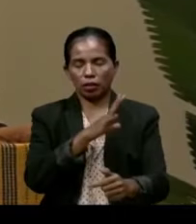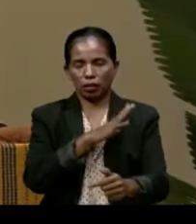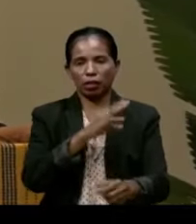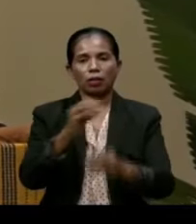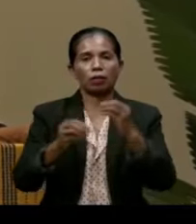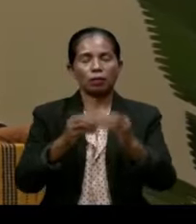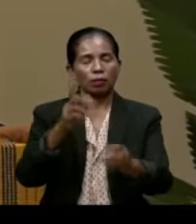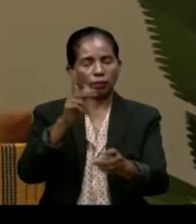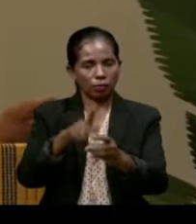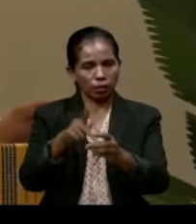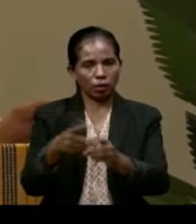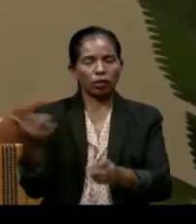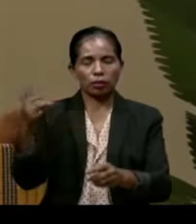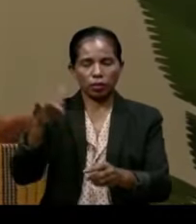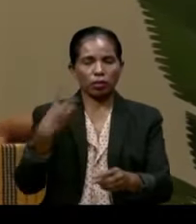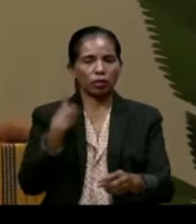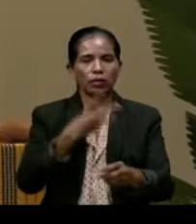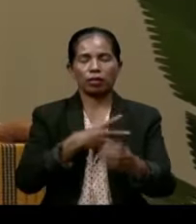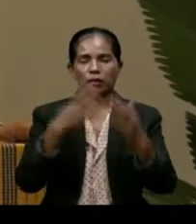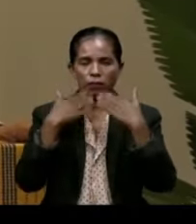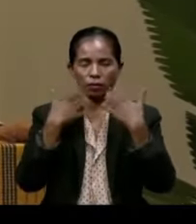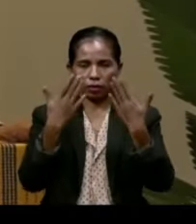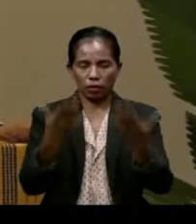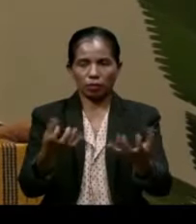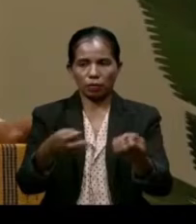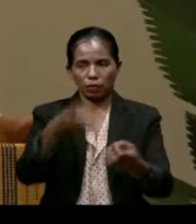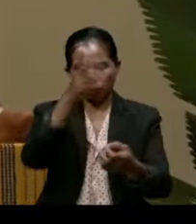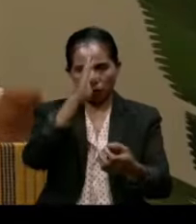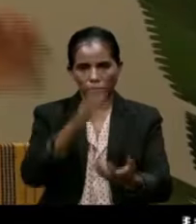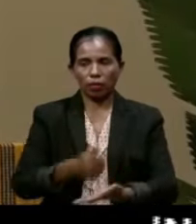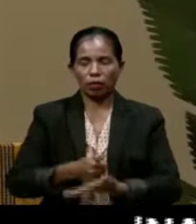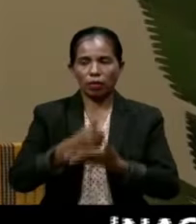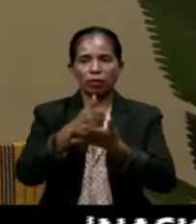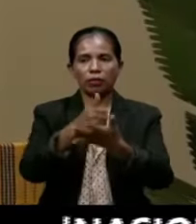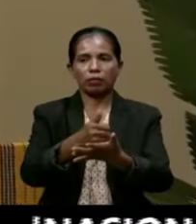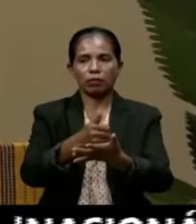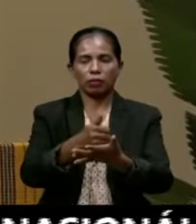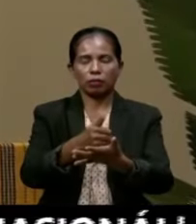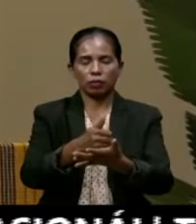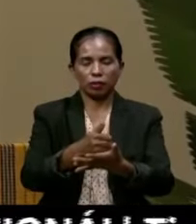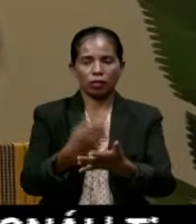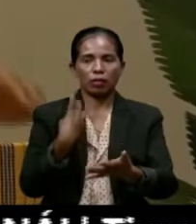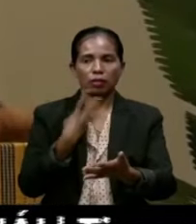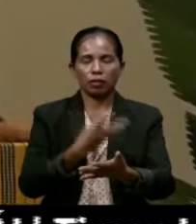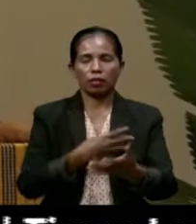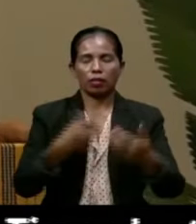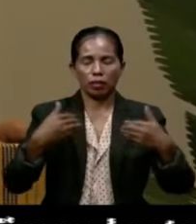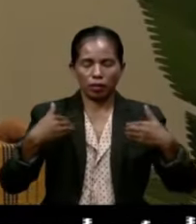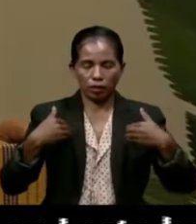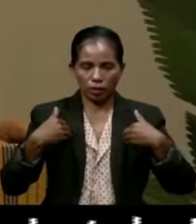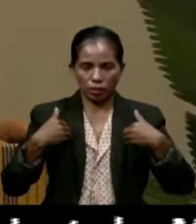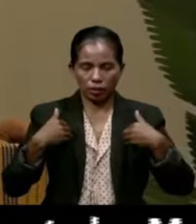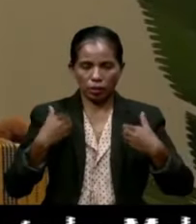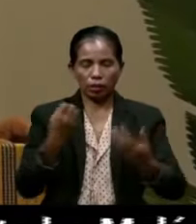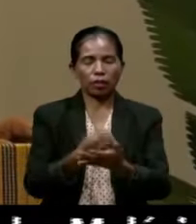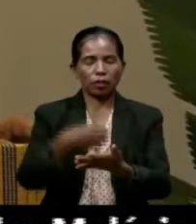petrolu, ta gradeste, o nemo romak netulu, mat piansi netulu, itai hari kusoi dan em